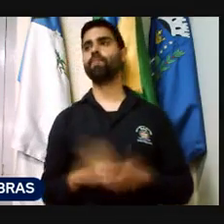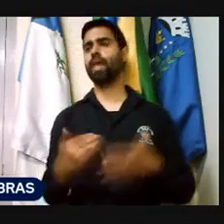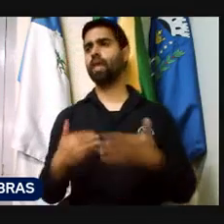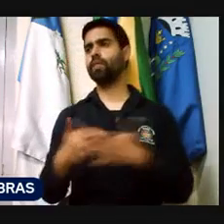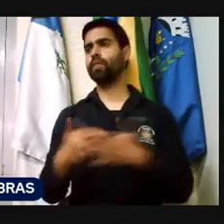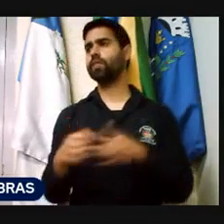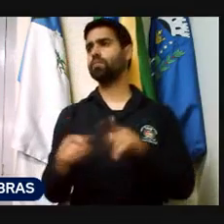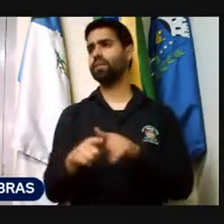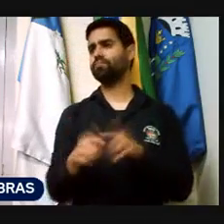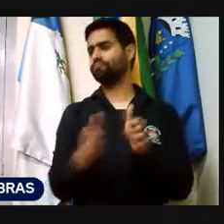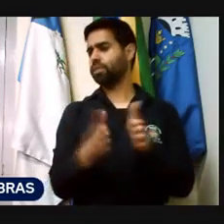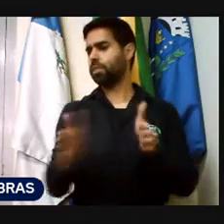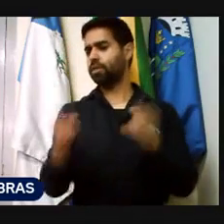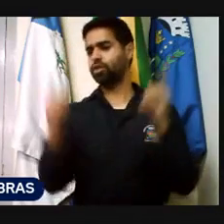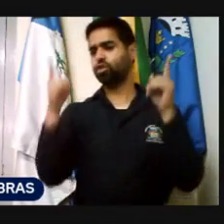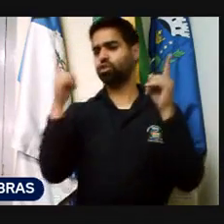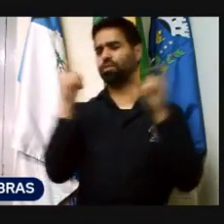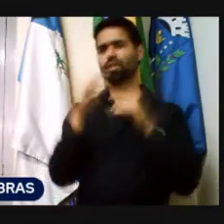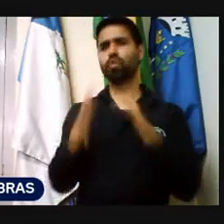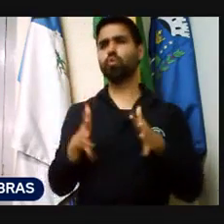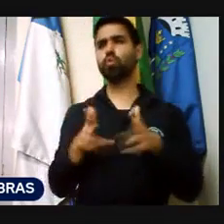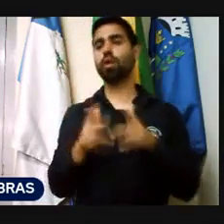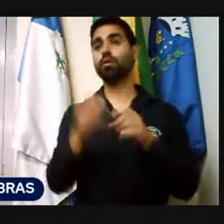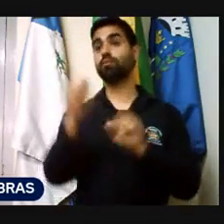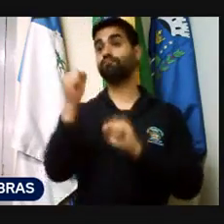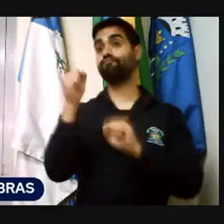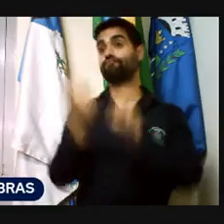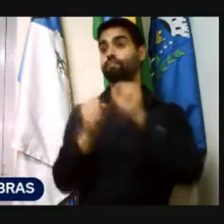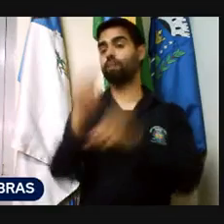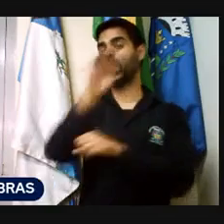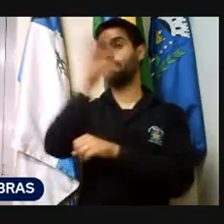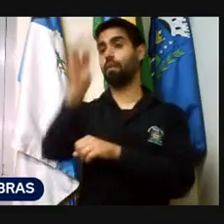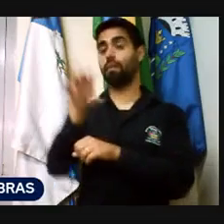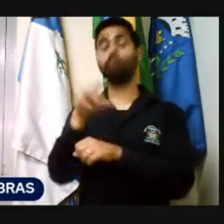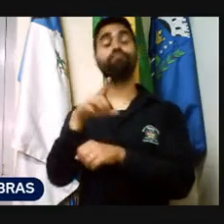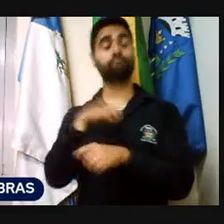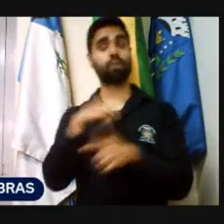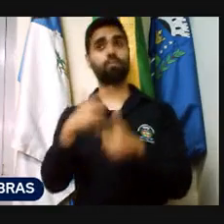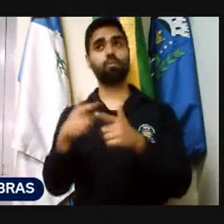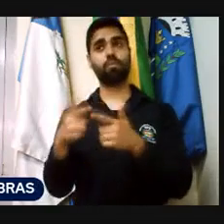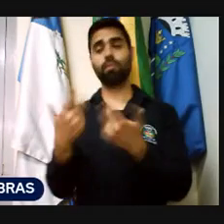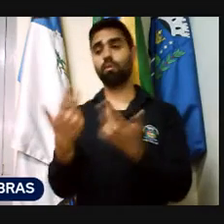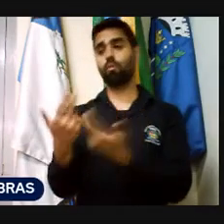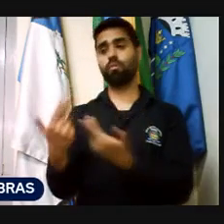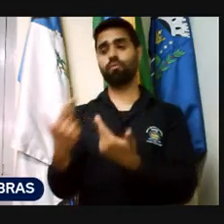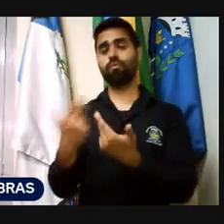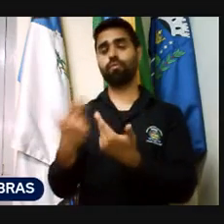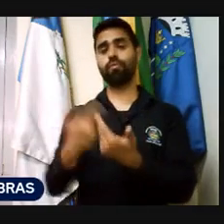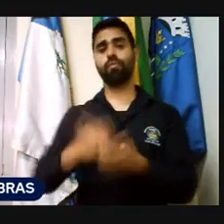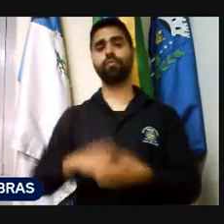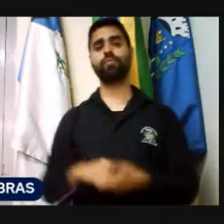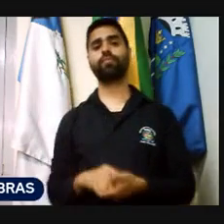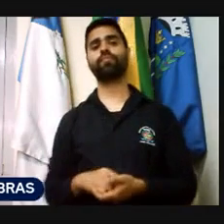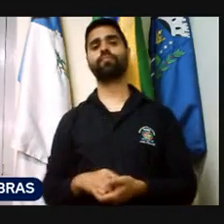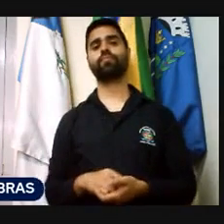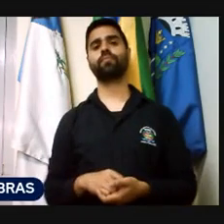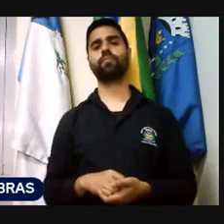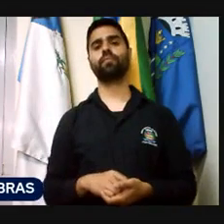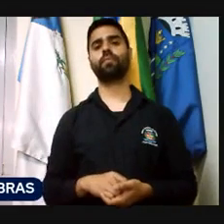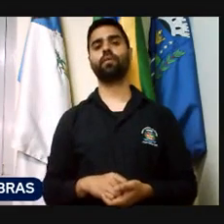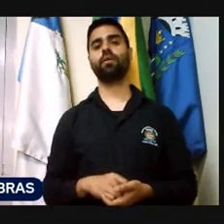momento difícil que todas as empresas na região estão passando, pelos assuntos que eu